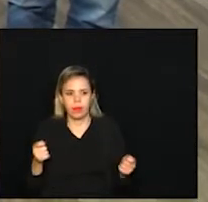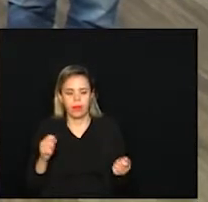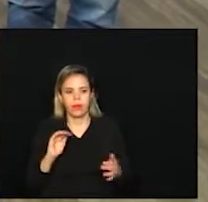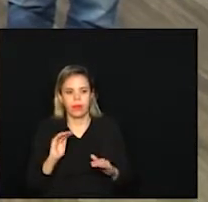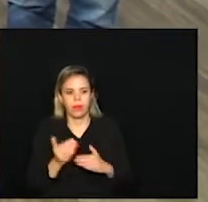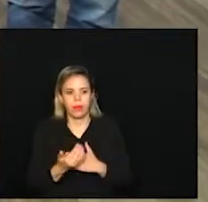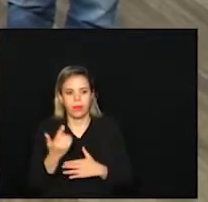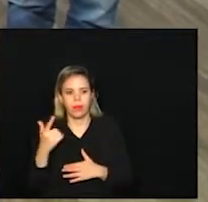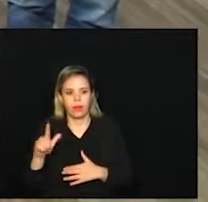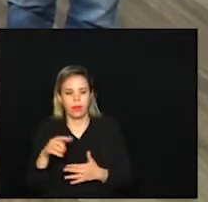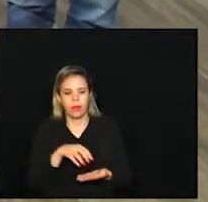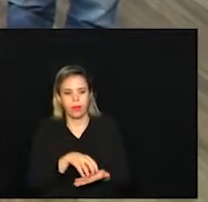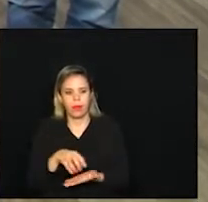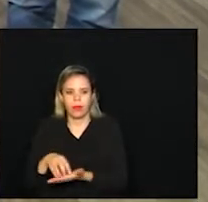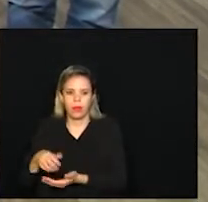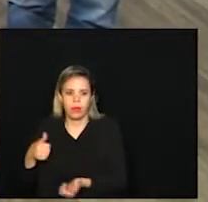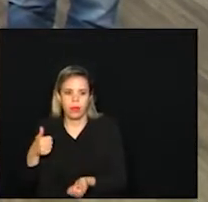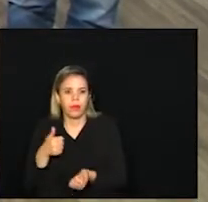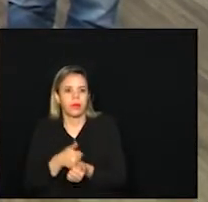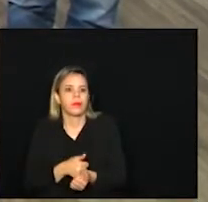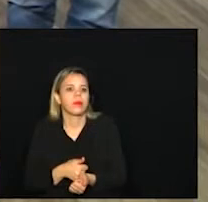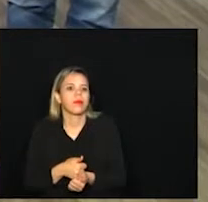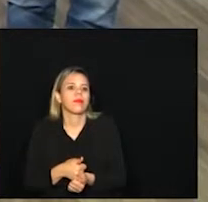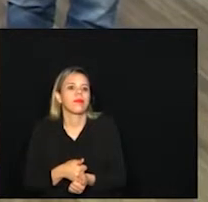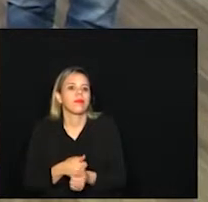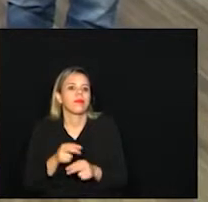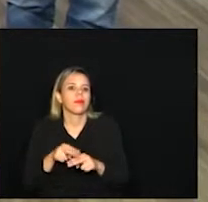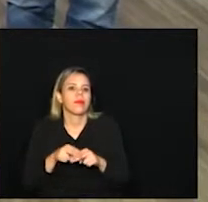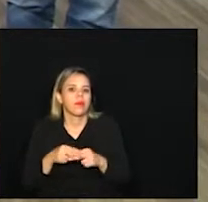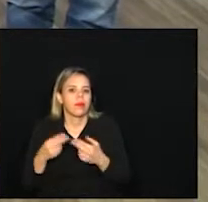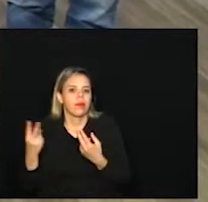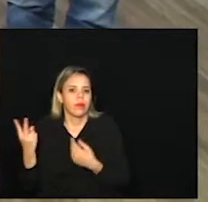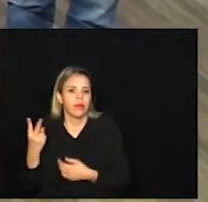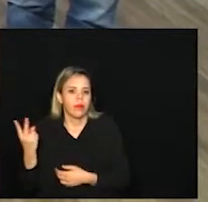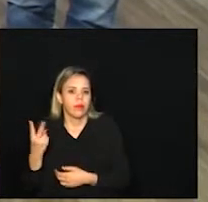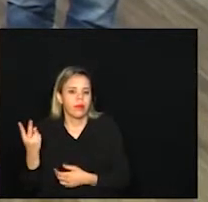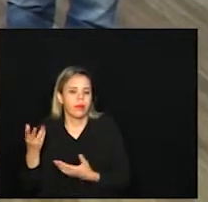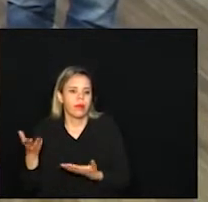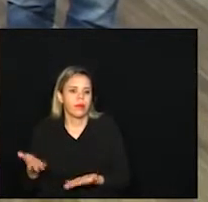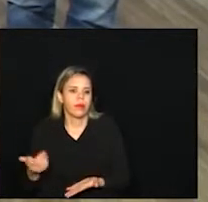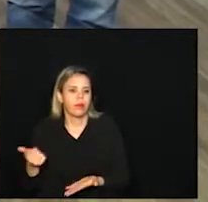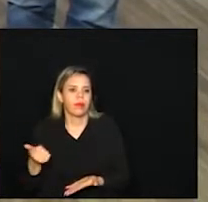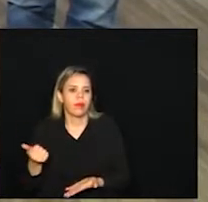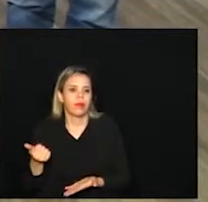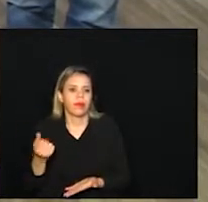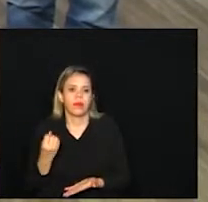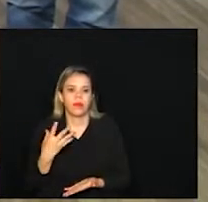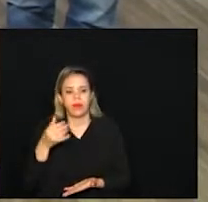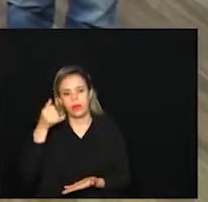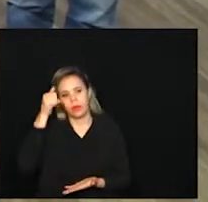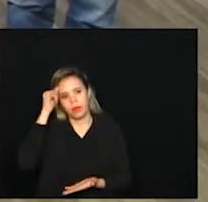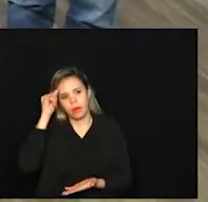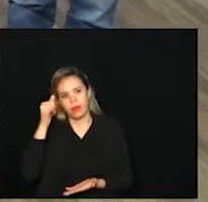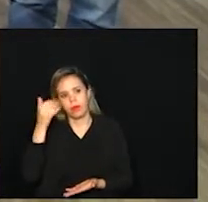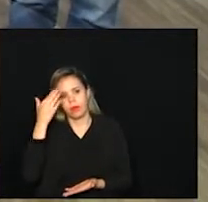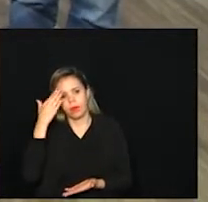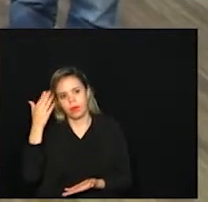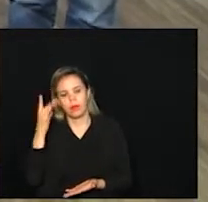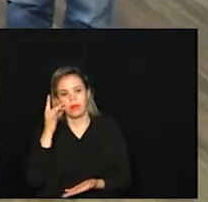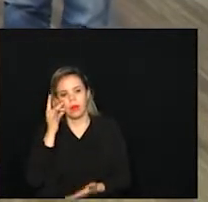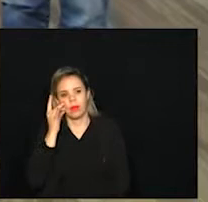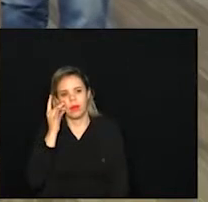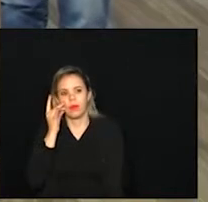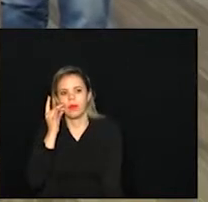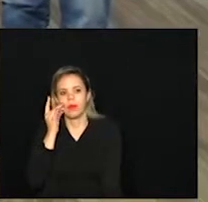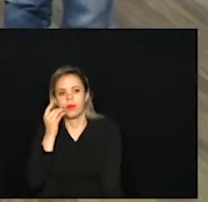dos bairros e outros núcleos próximos e é por isso que eles estão aqui primeiramente vereador Paulo Búfalo Obrigada pela